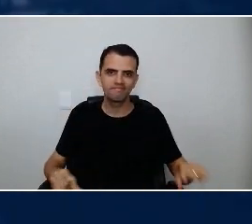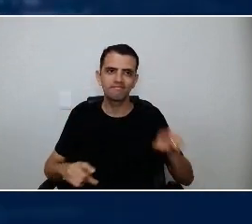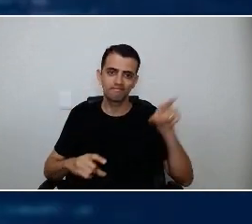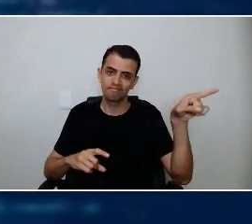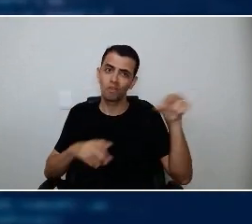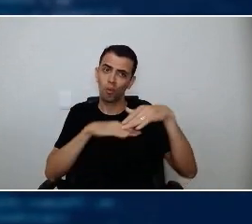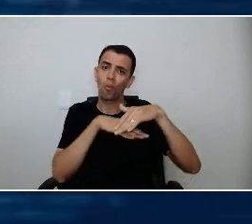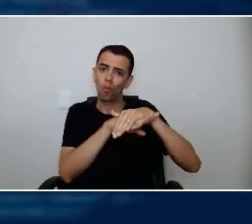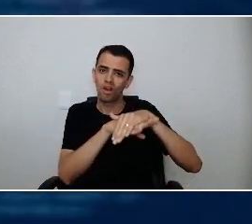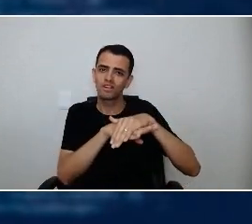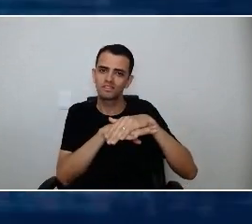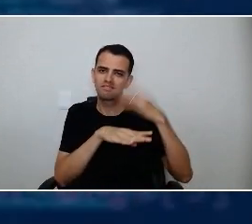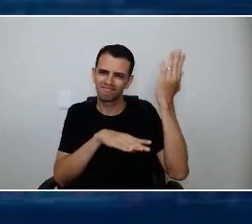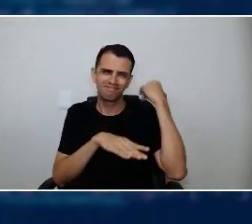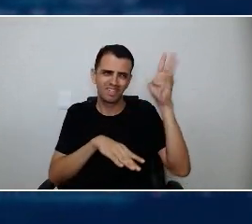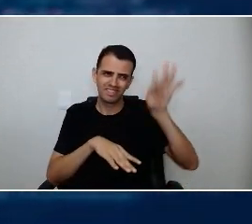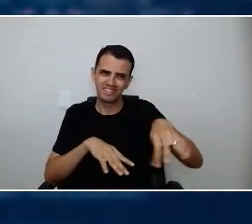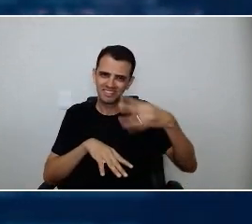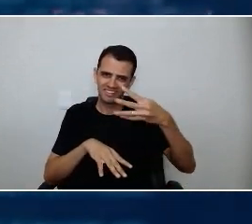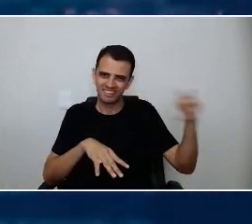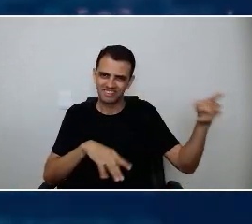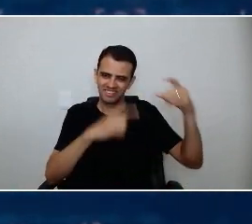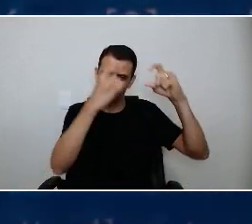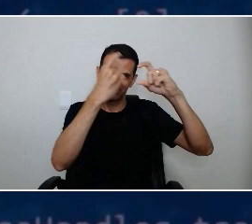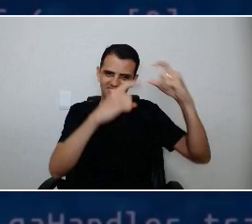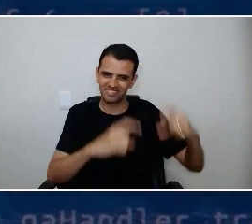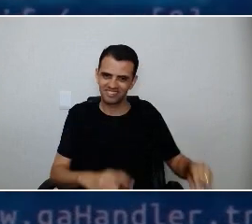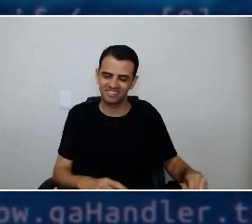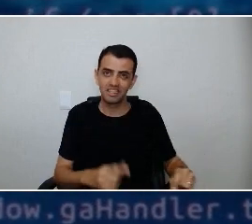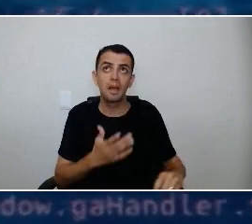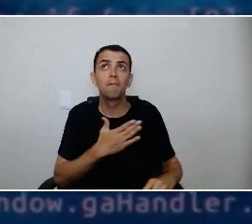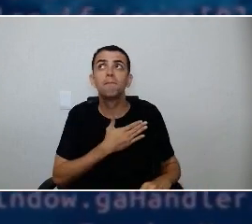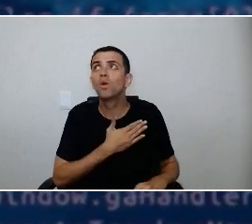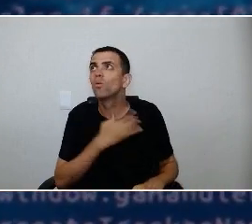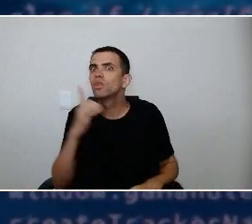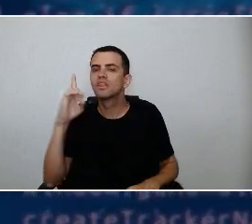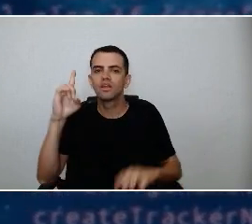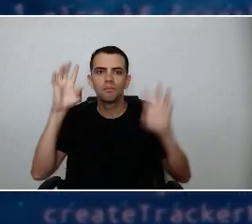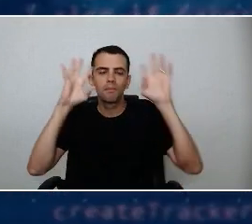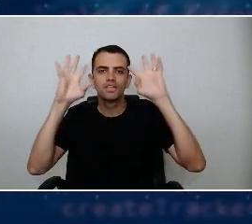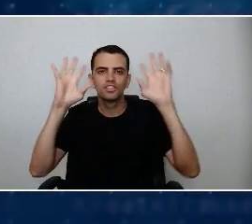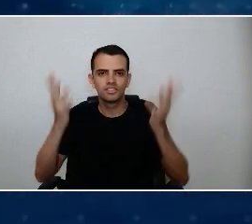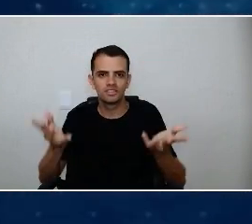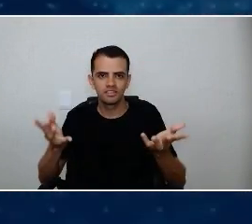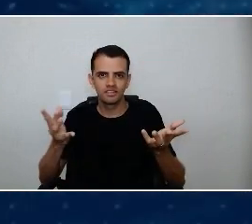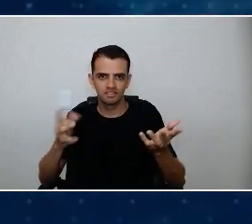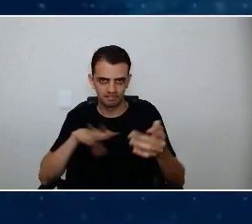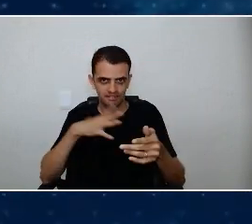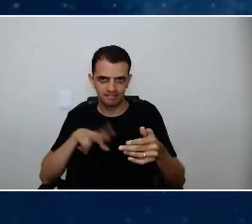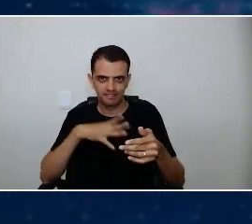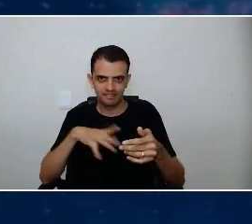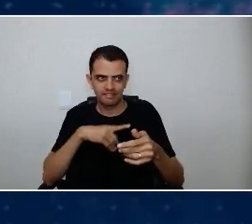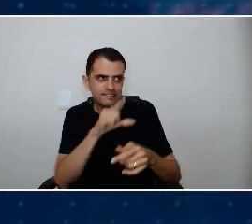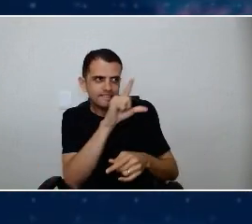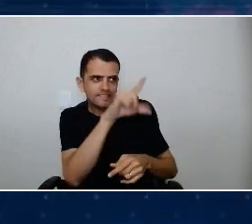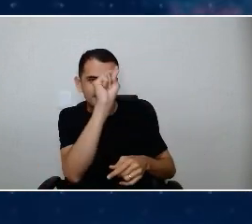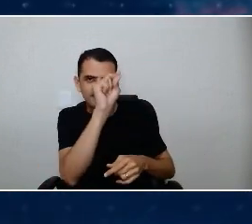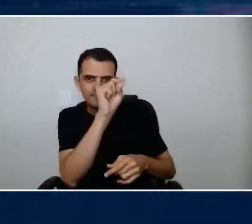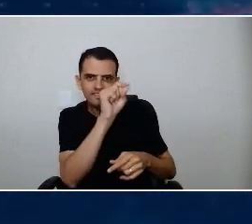maneira original minha nossa senhora já pensou quem aqui se voluntaria fazer um sct aqui para tirar regra de